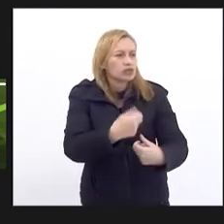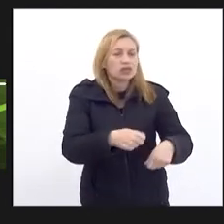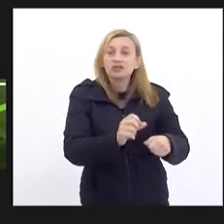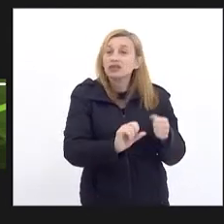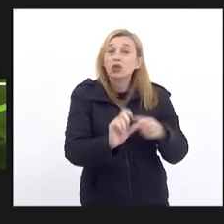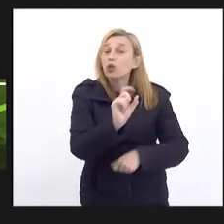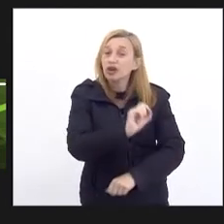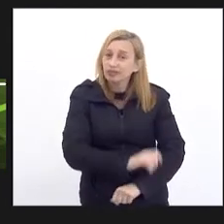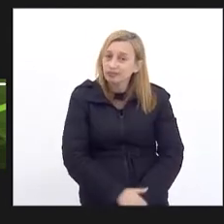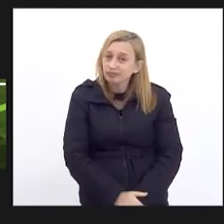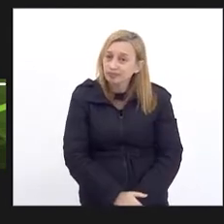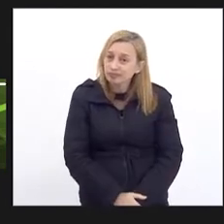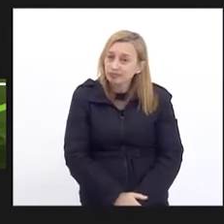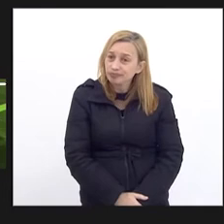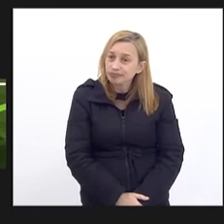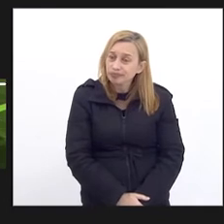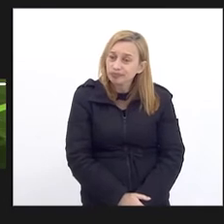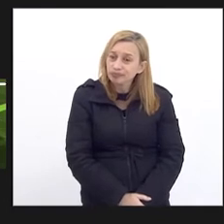É